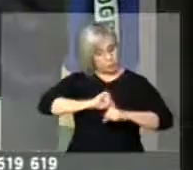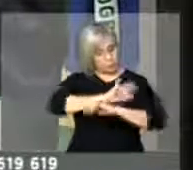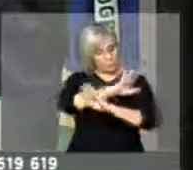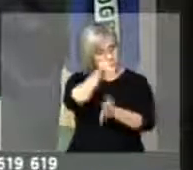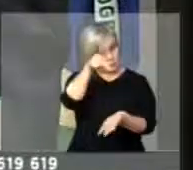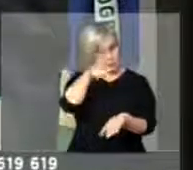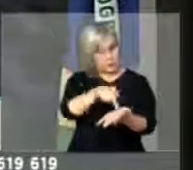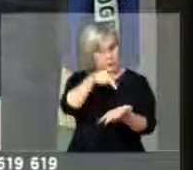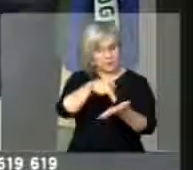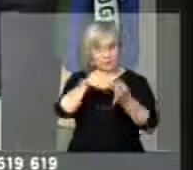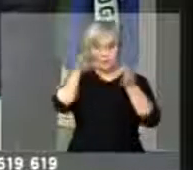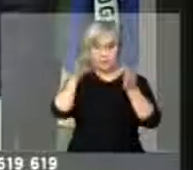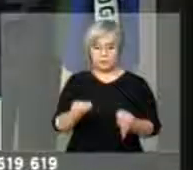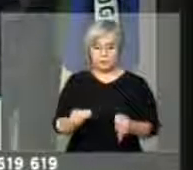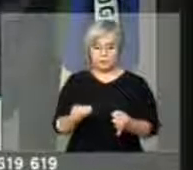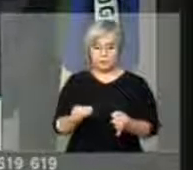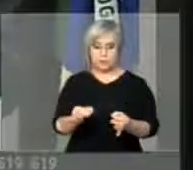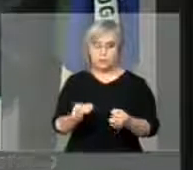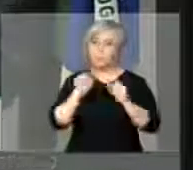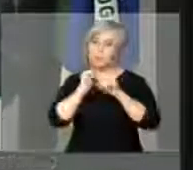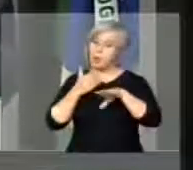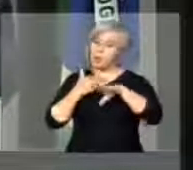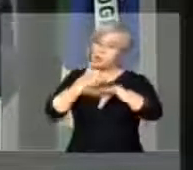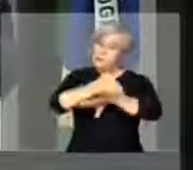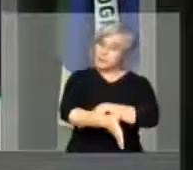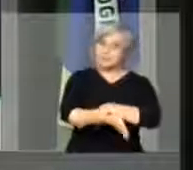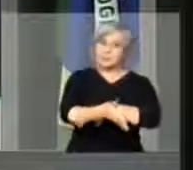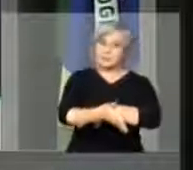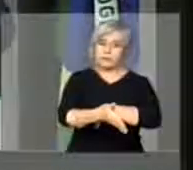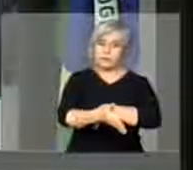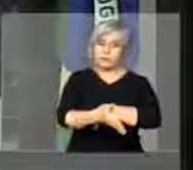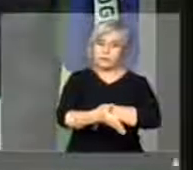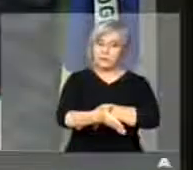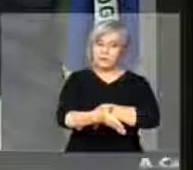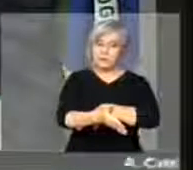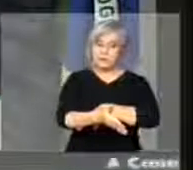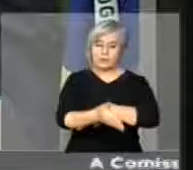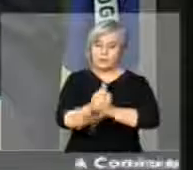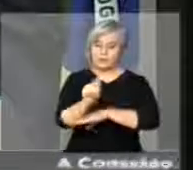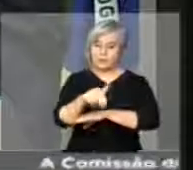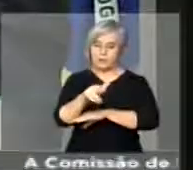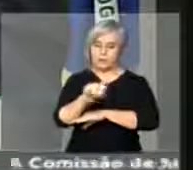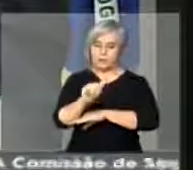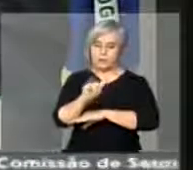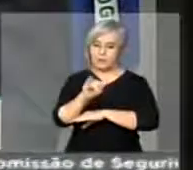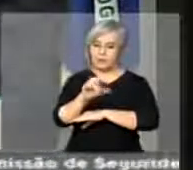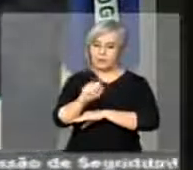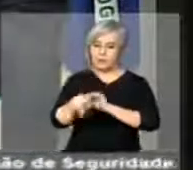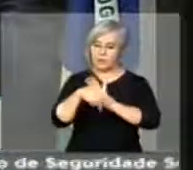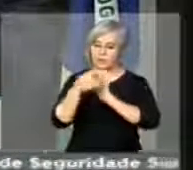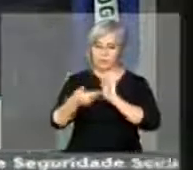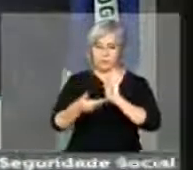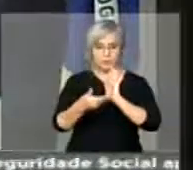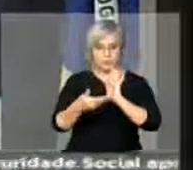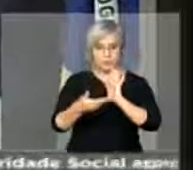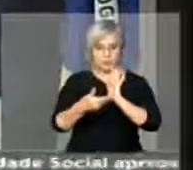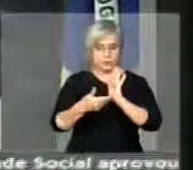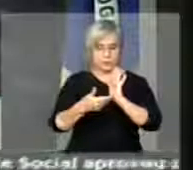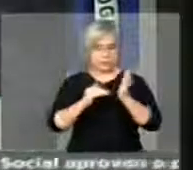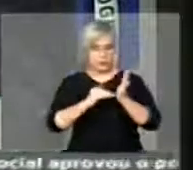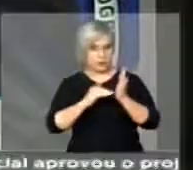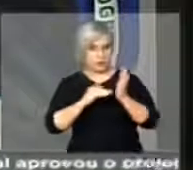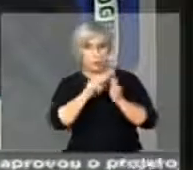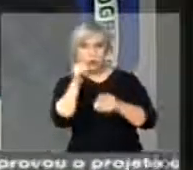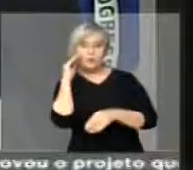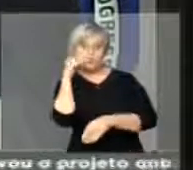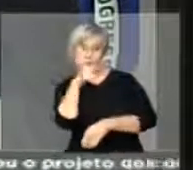real. Acessem aos anais da casa, lá na comissão, que vocês vão